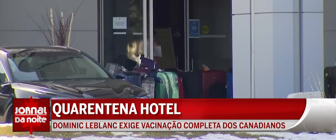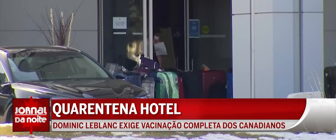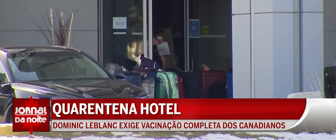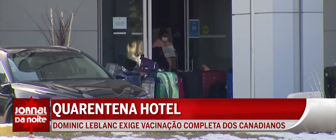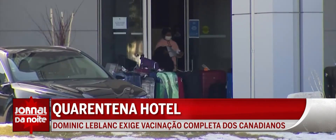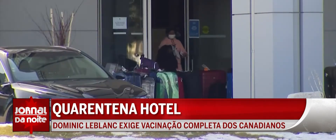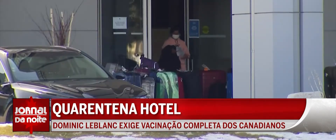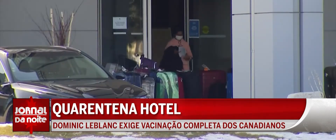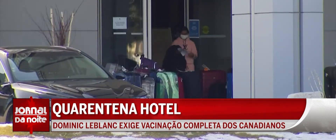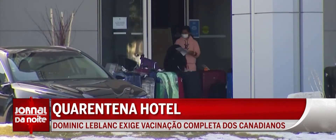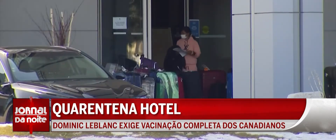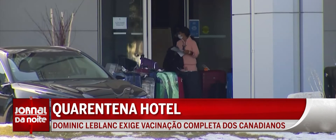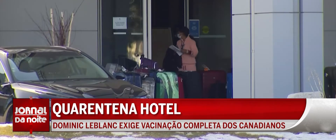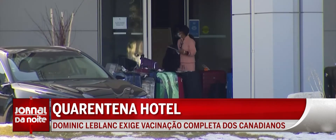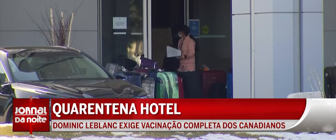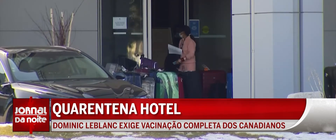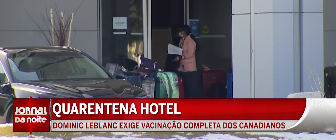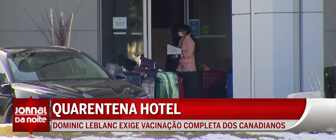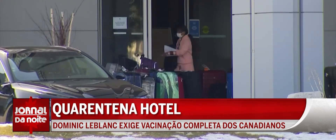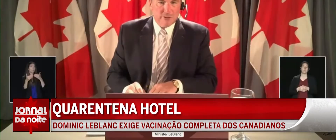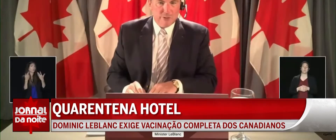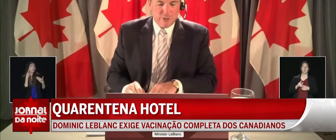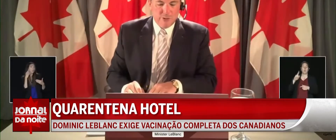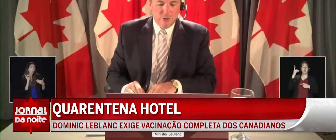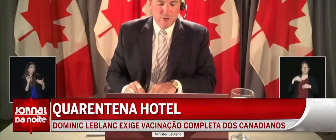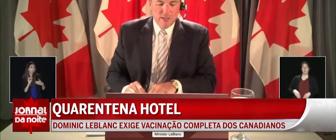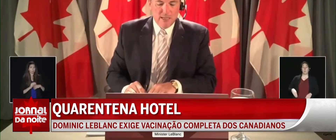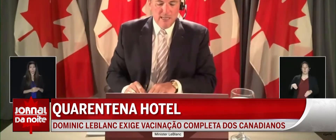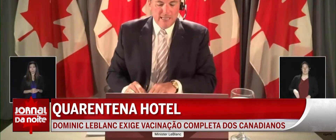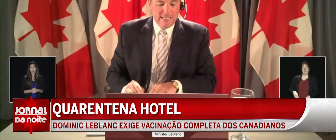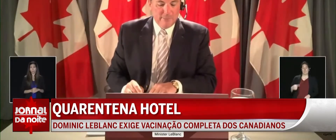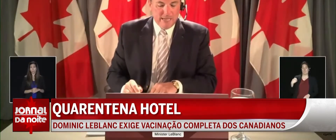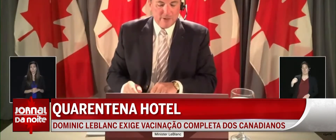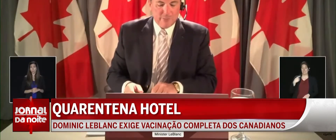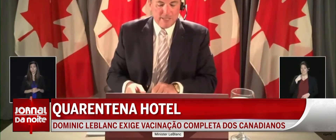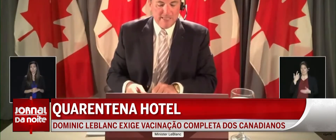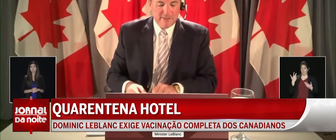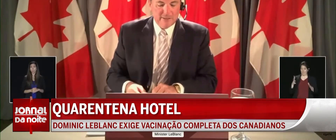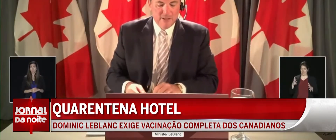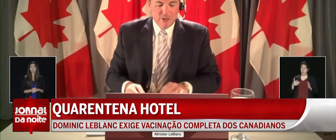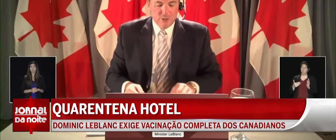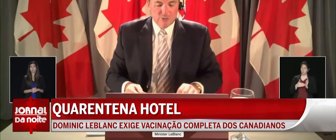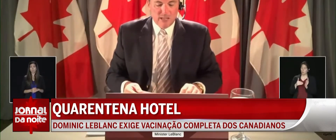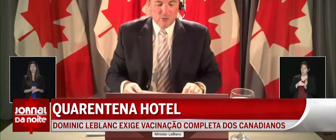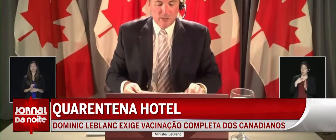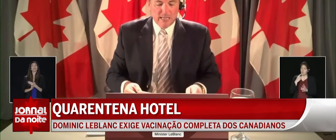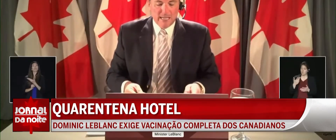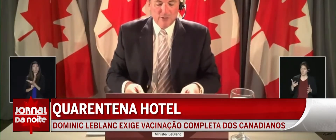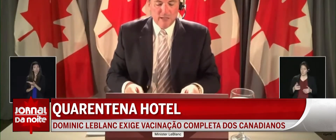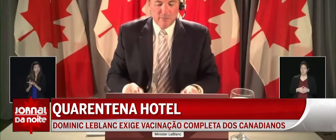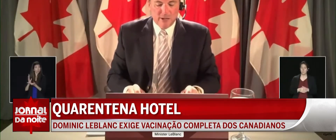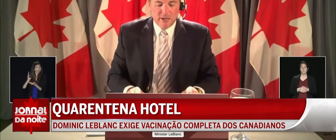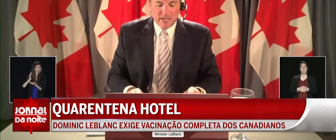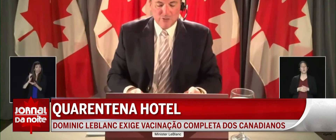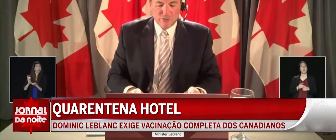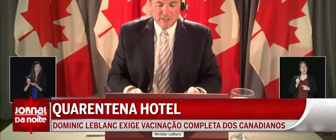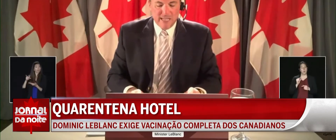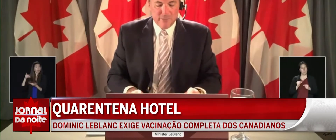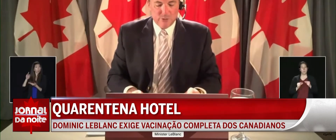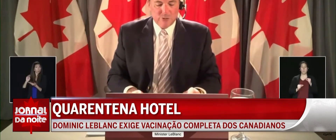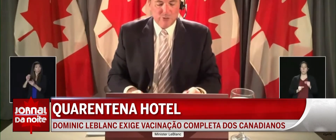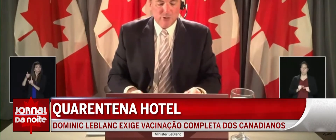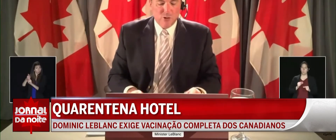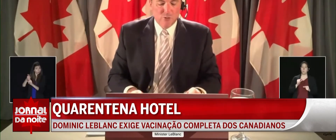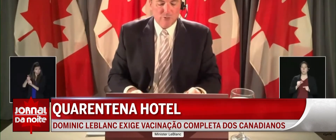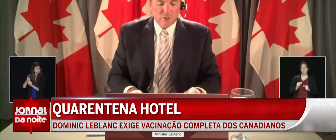no entanto isenção não se aplica aos turistas o ministro Lupi e também que os caminhoneiros vão agora ter mais